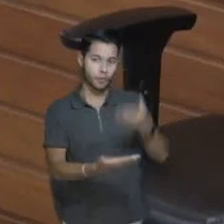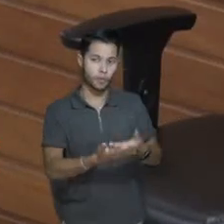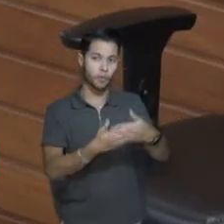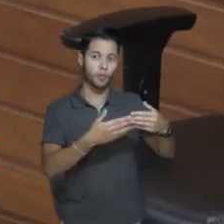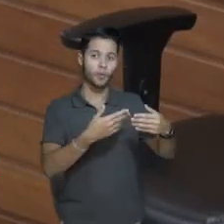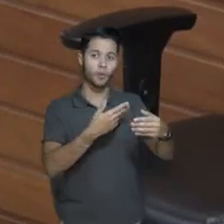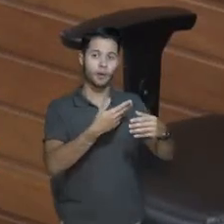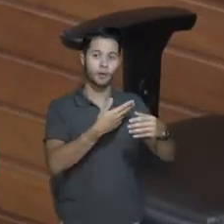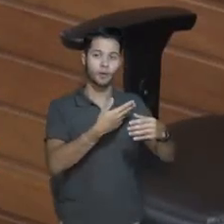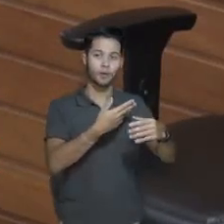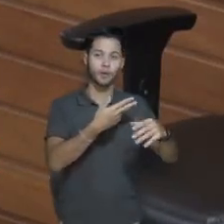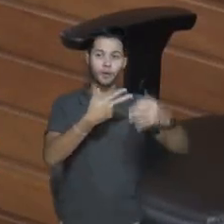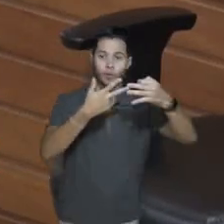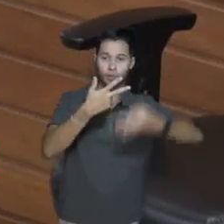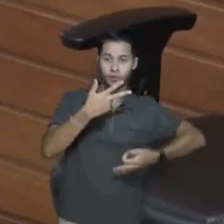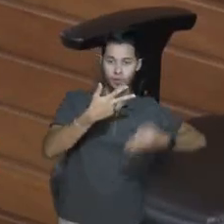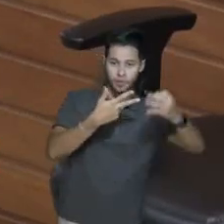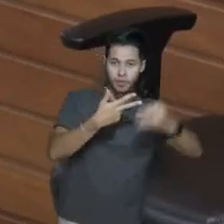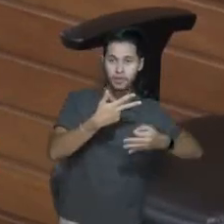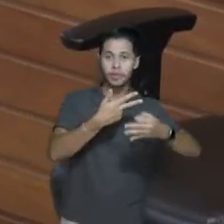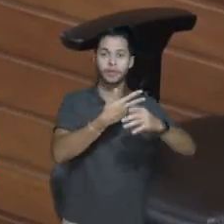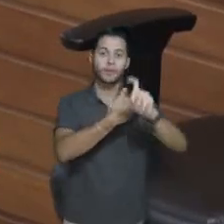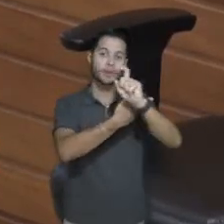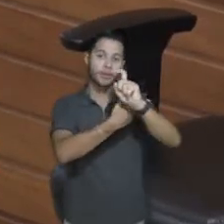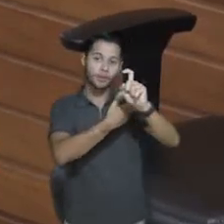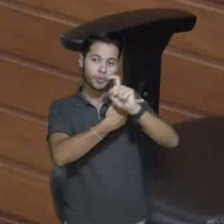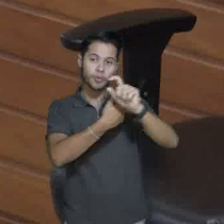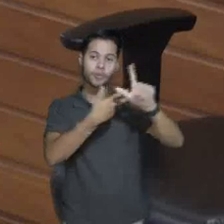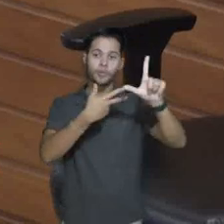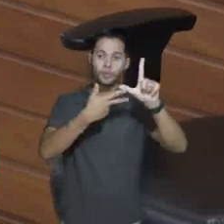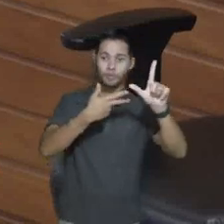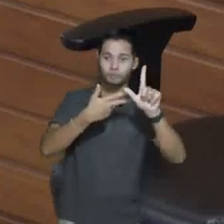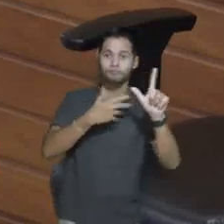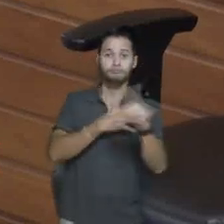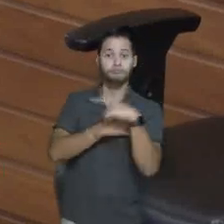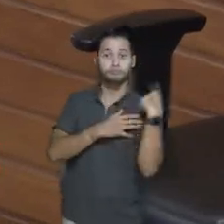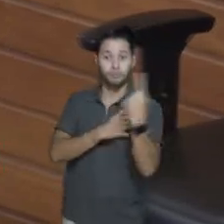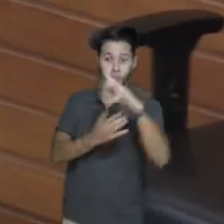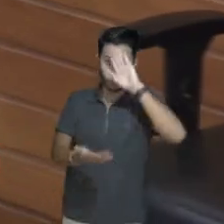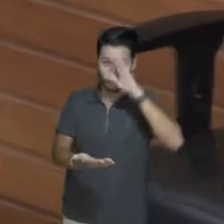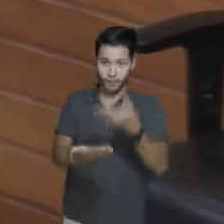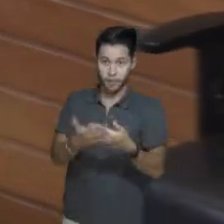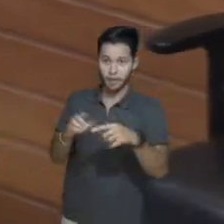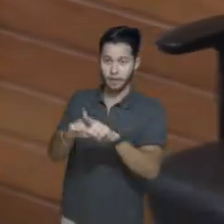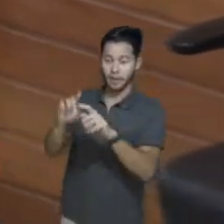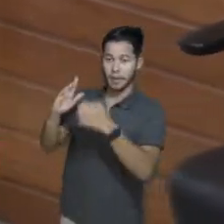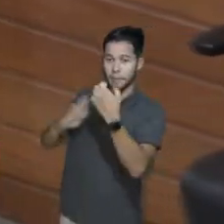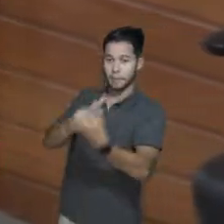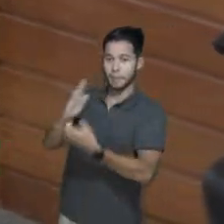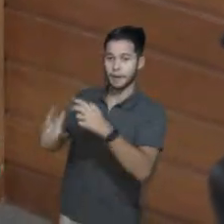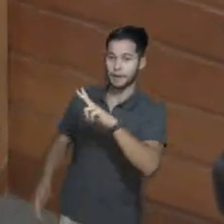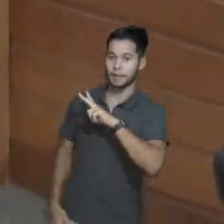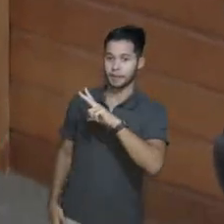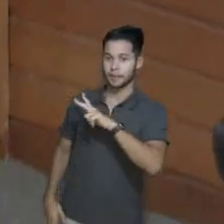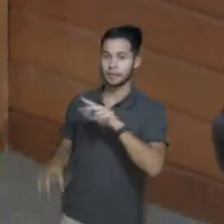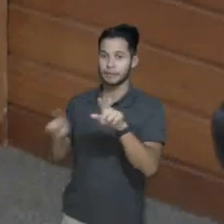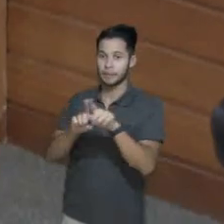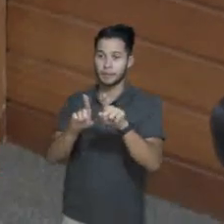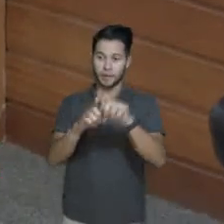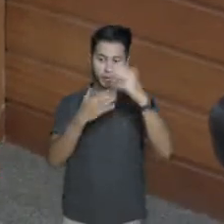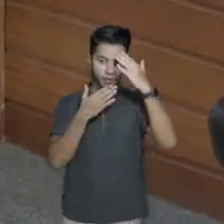legislativo nós confiamos o nosso executivo nós confiamos nas nossas empresas privadas nós confiamos do Nosso